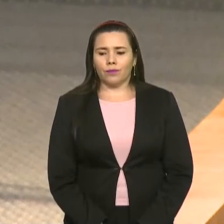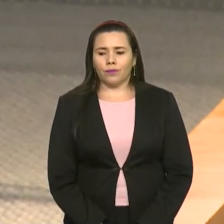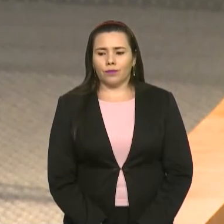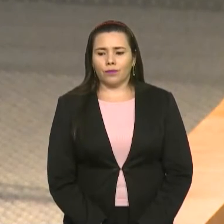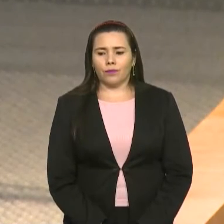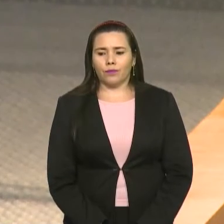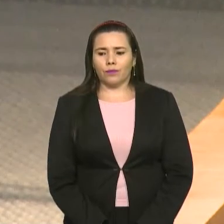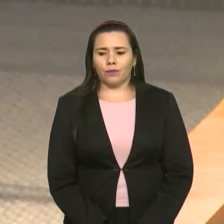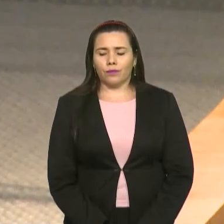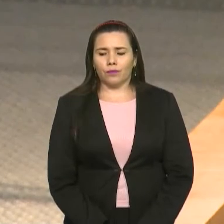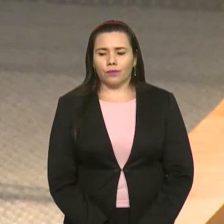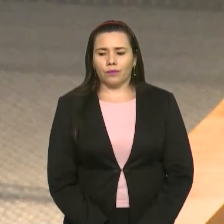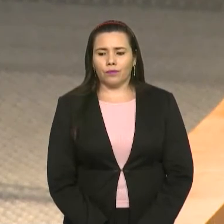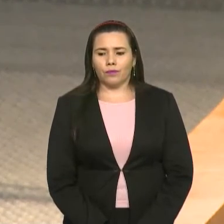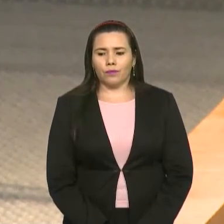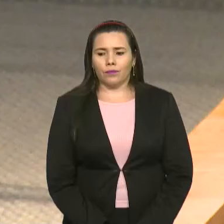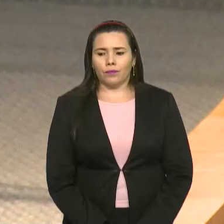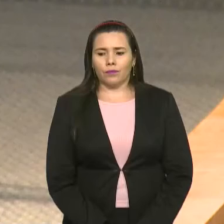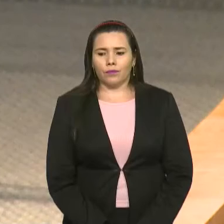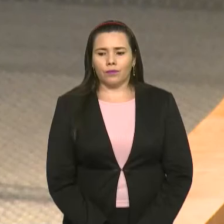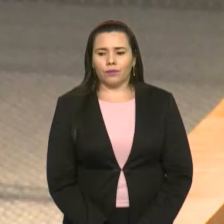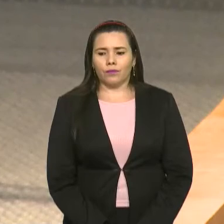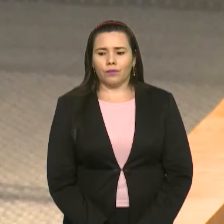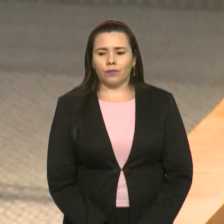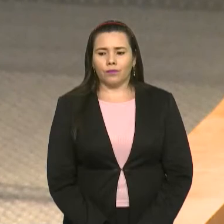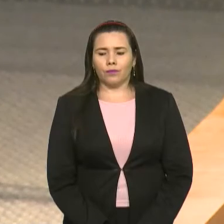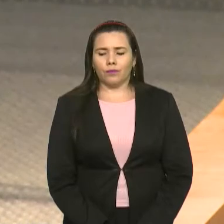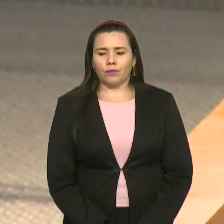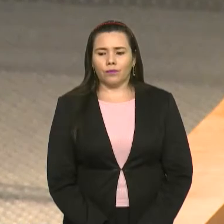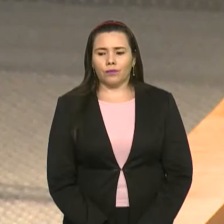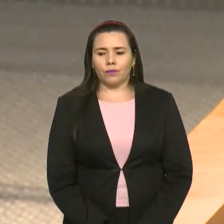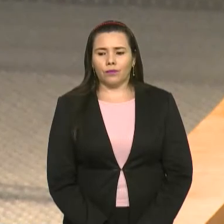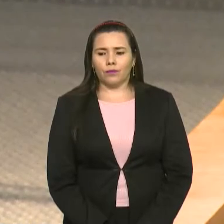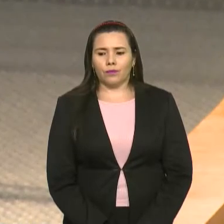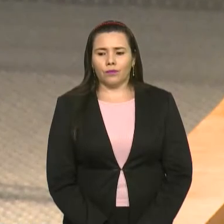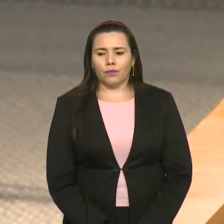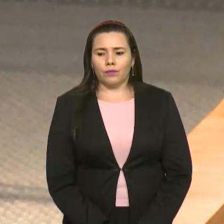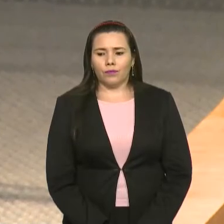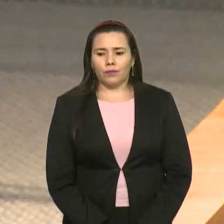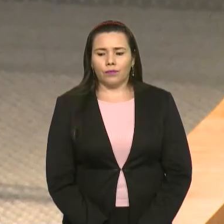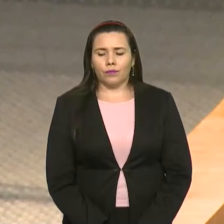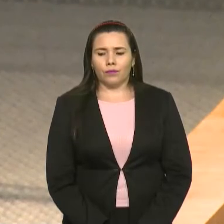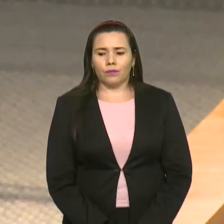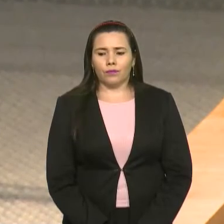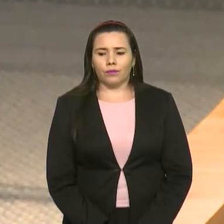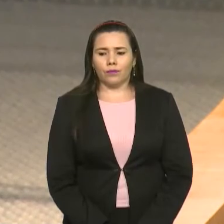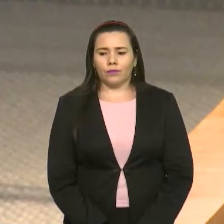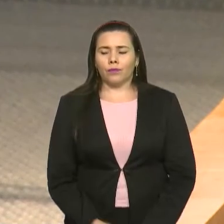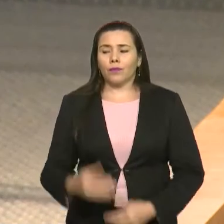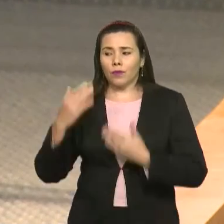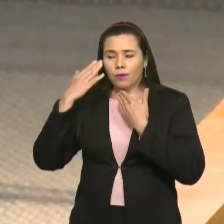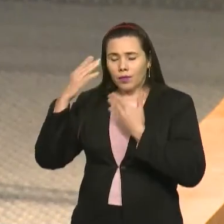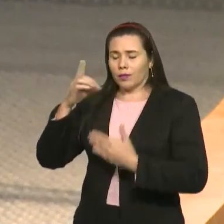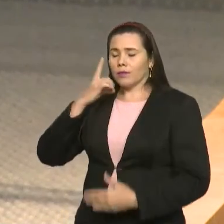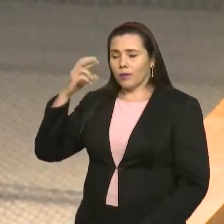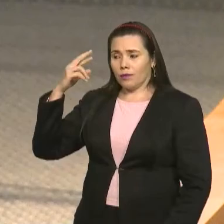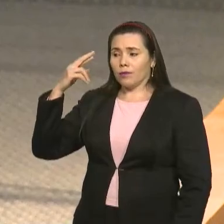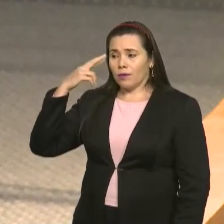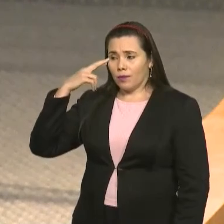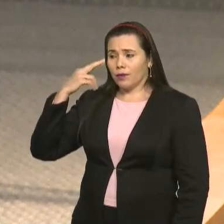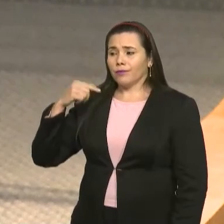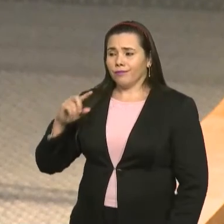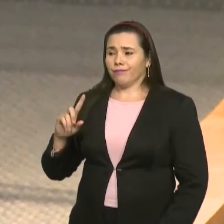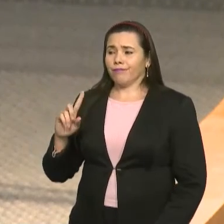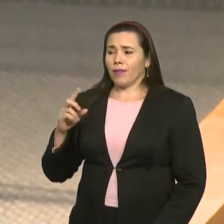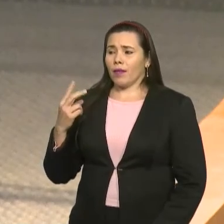Deputado César, mais 2 minutos para a conclusão. Obrigado, Roberto. Deputado Roberto, eu digo que tudo